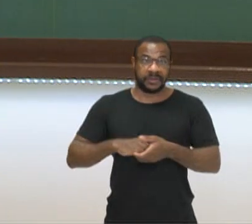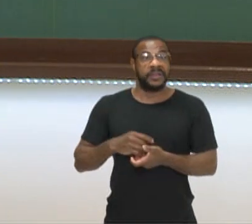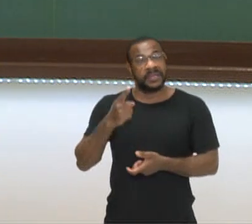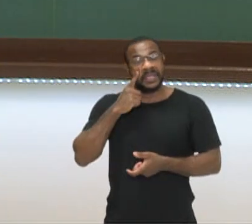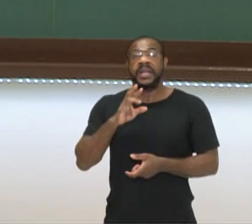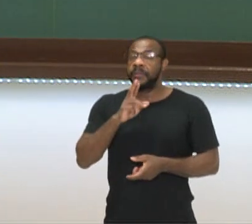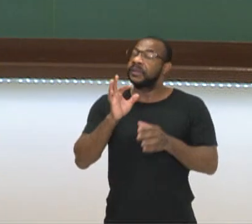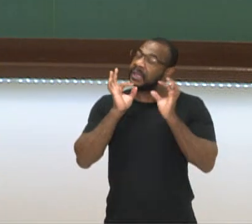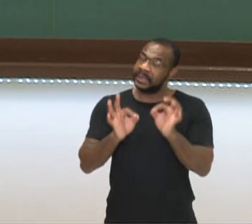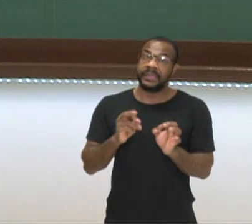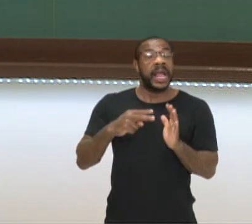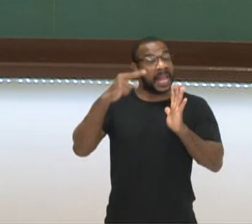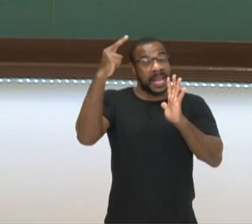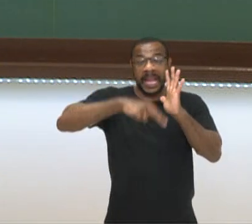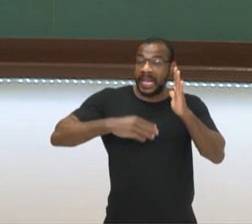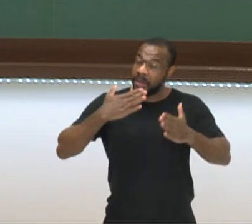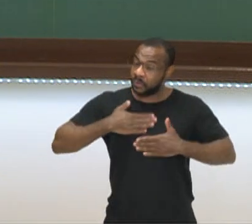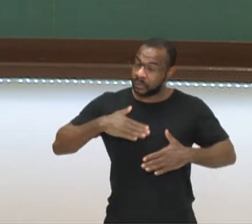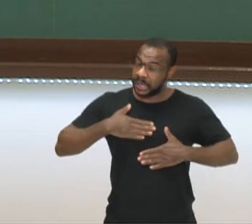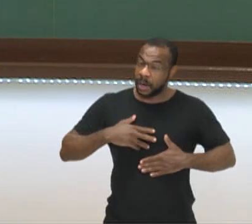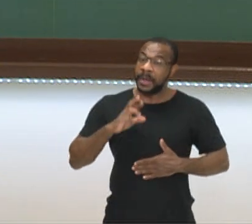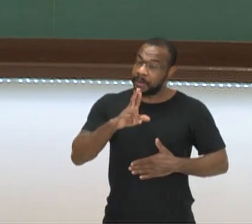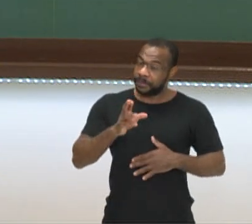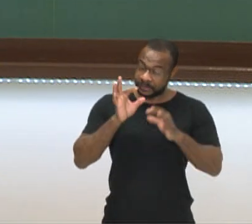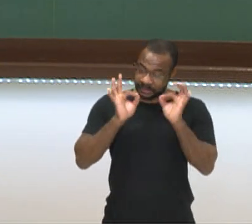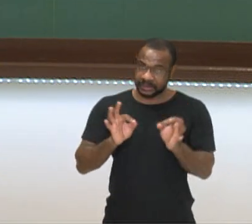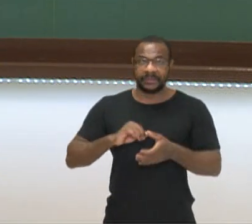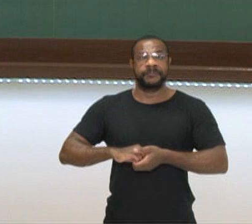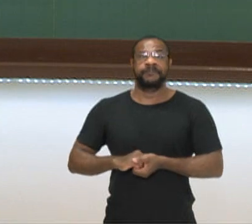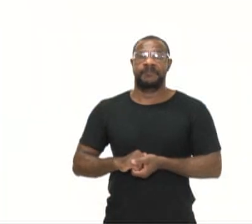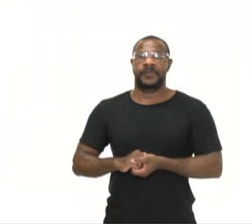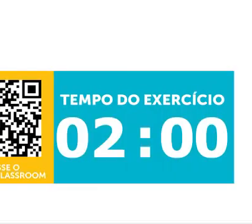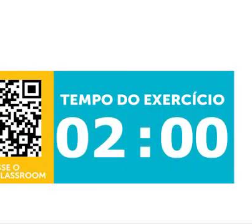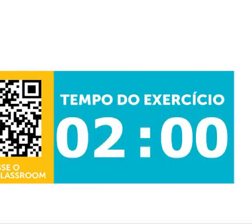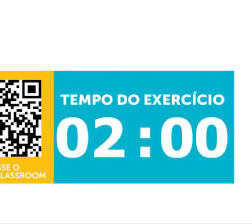essa resposta que vocês organizaram está correta.